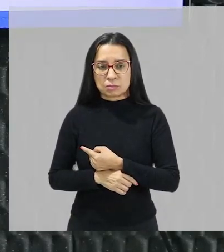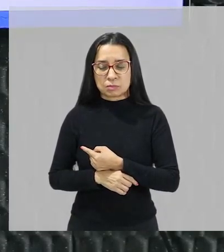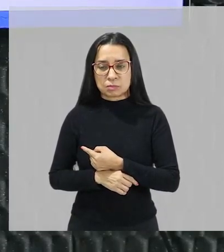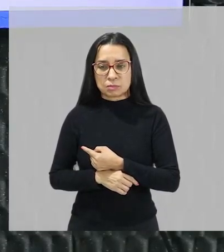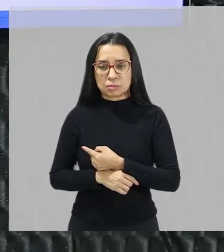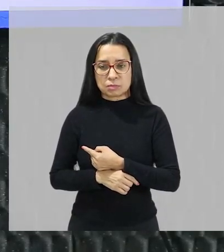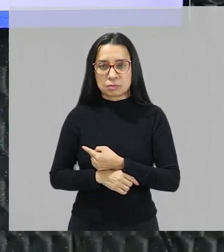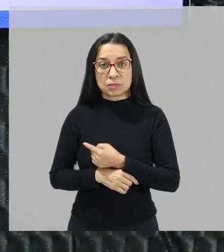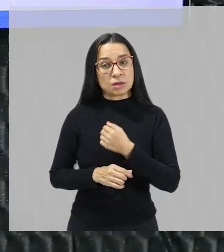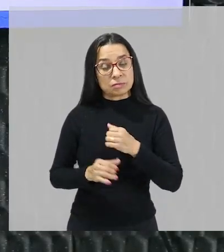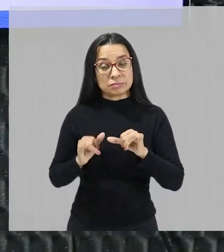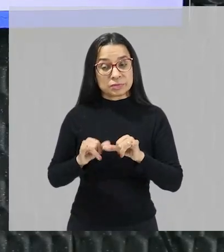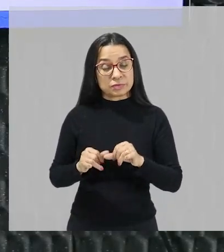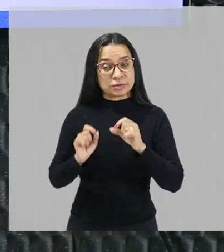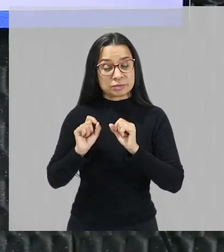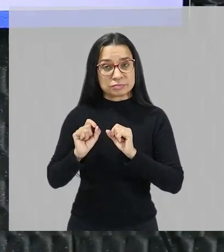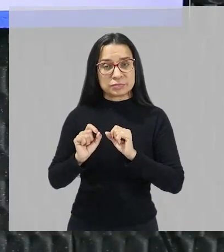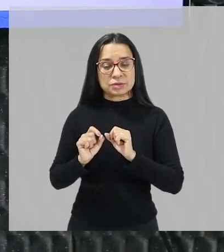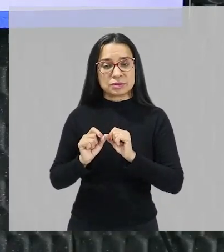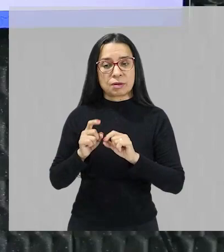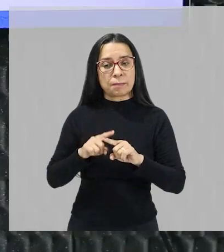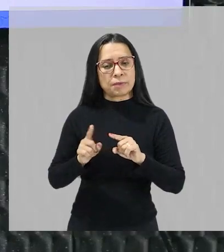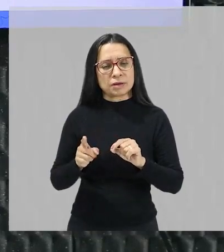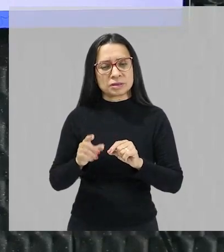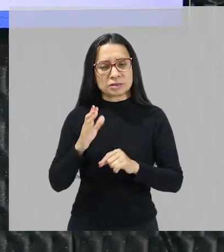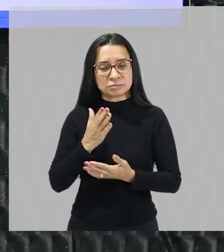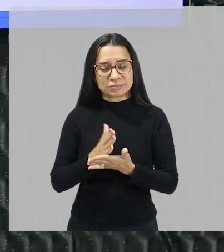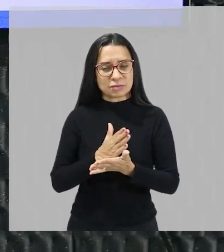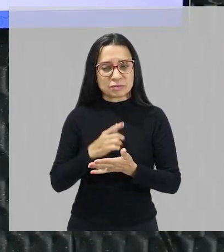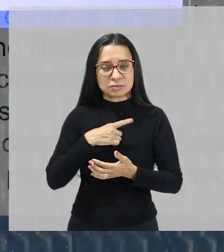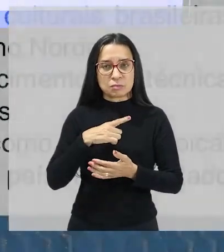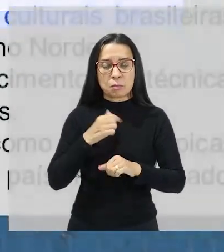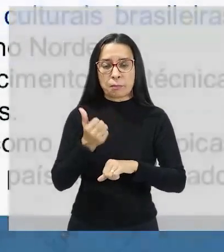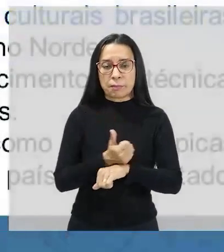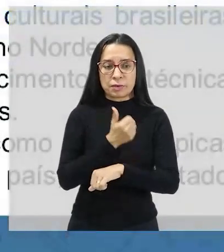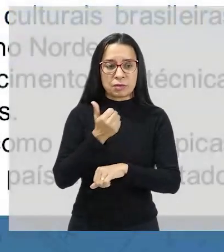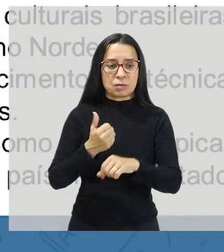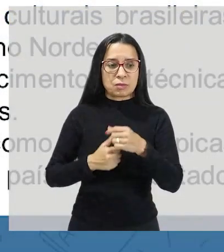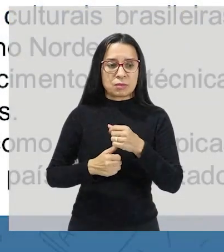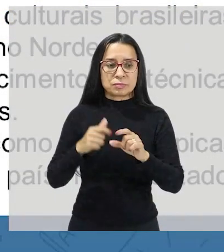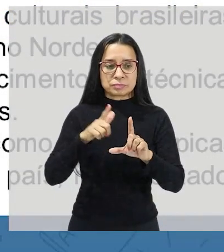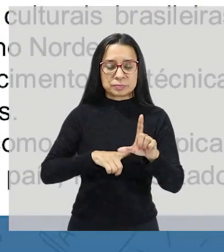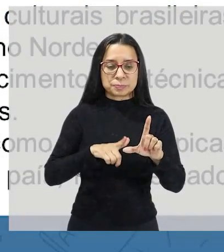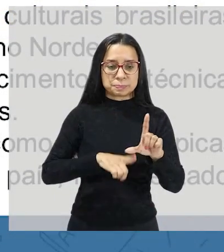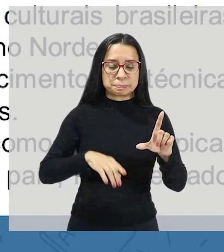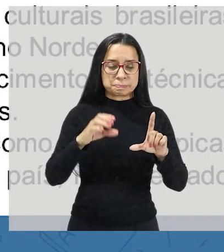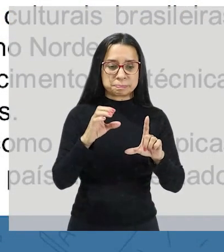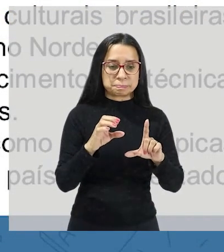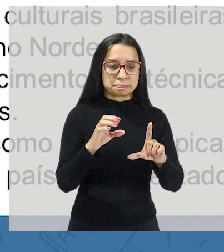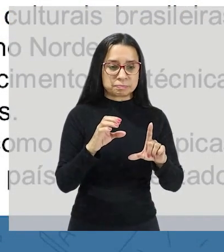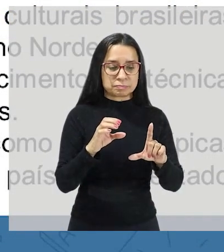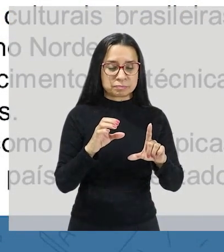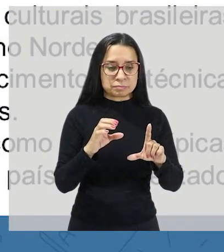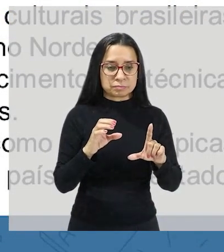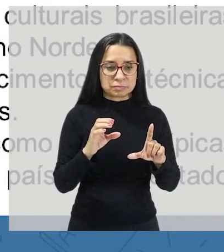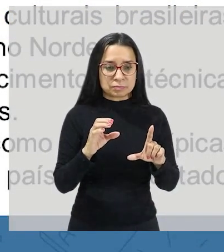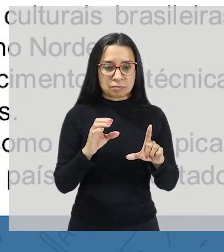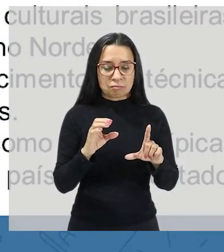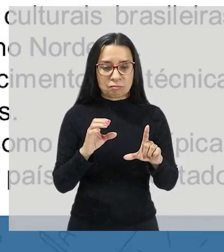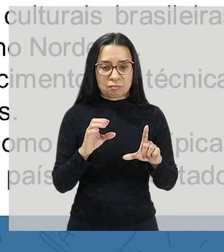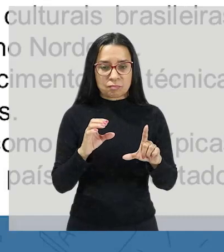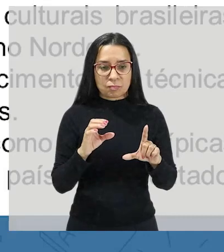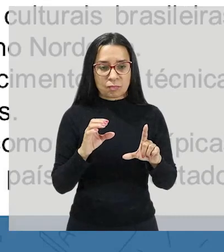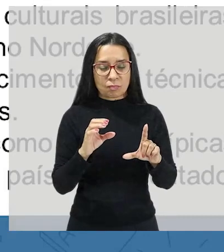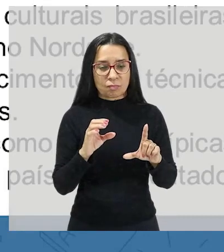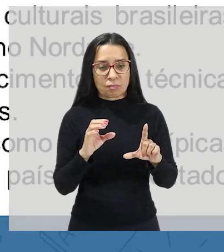Por enquanto, vamos ficar com essa, mas talvez tenha uma melhor. Divulgar externamente a